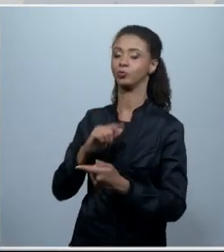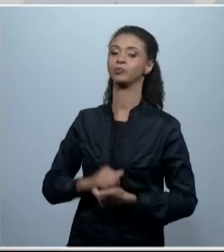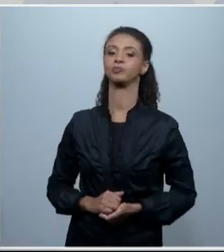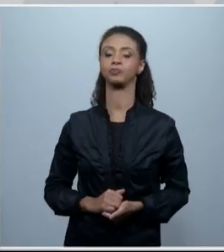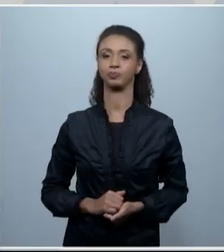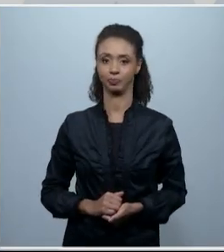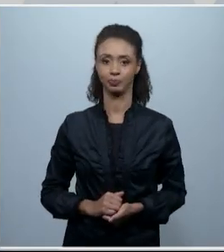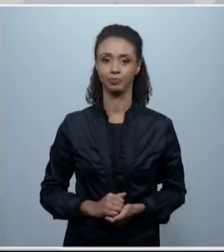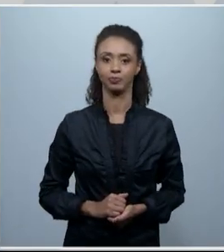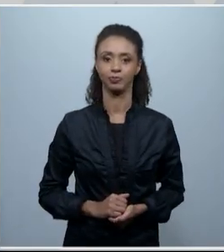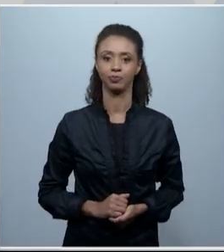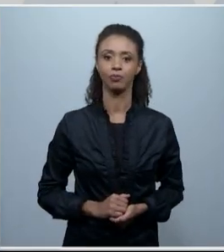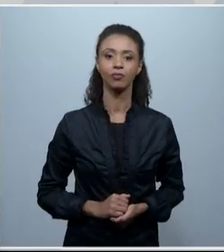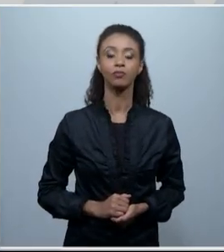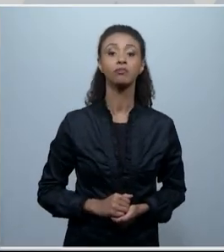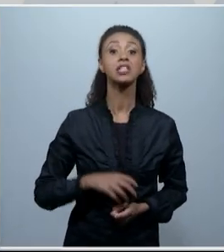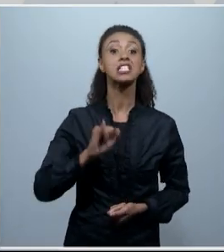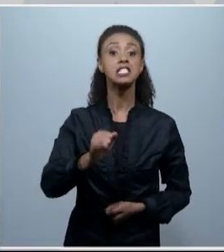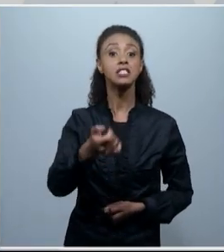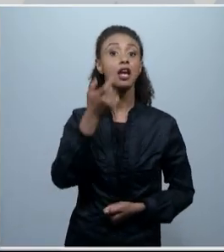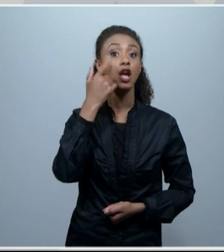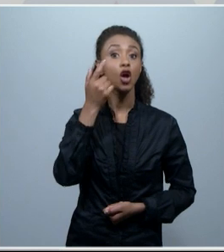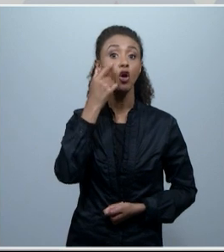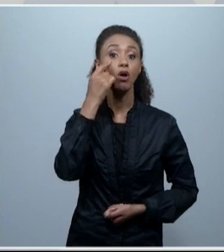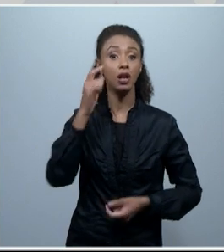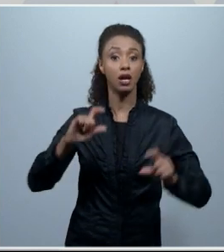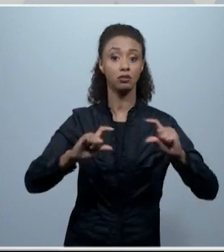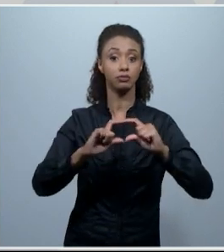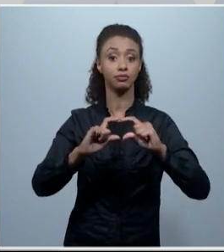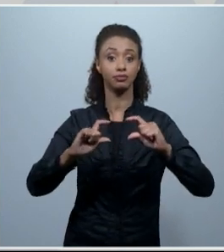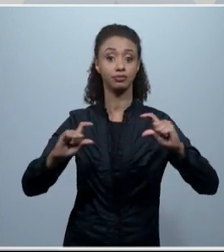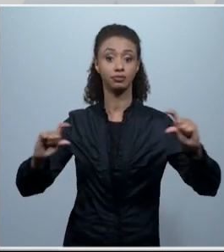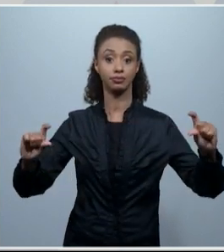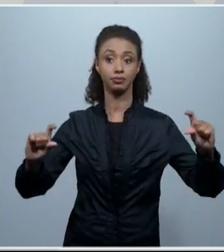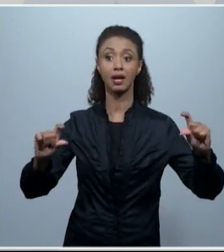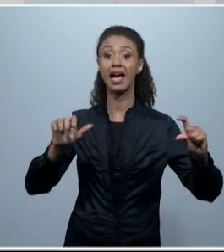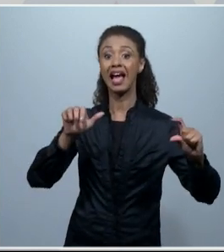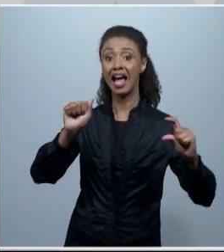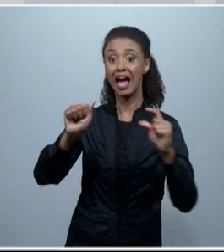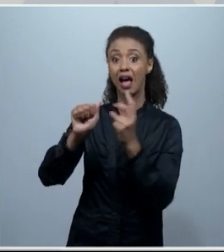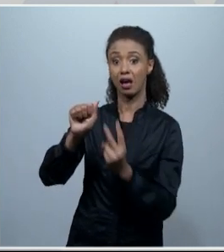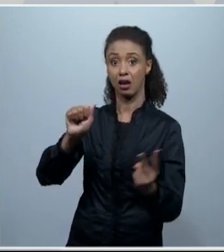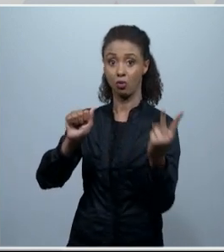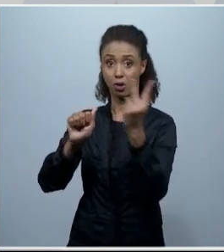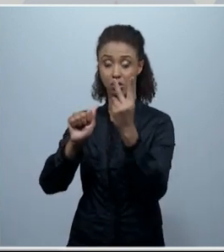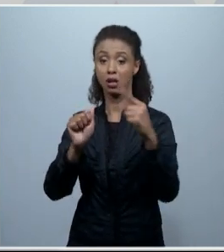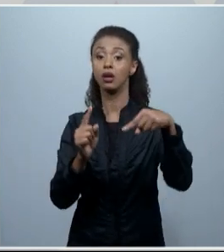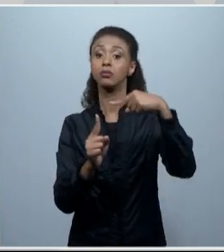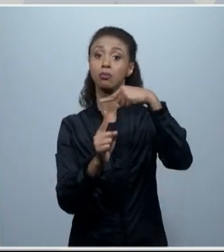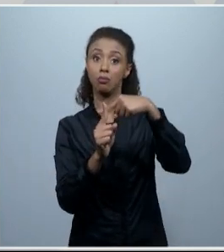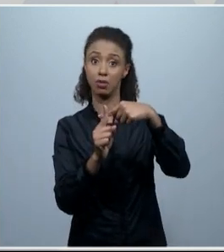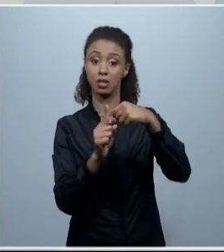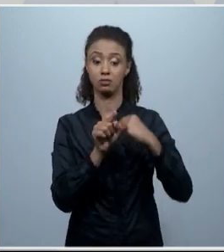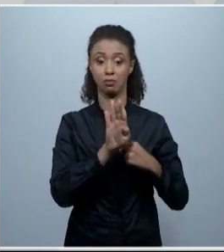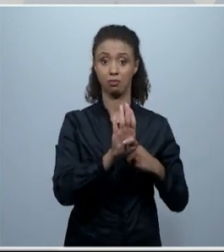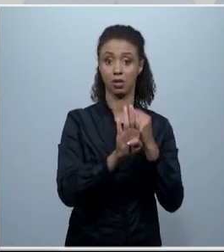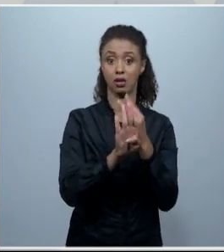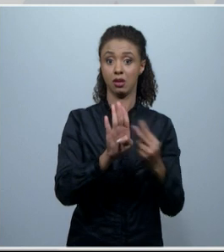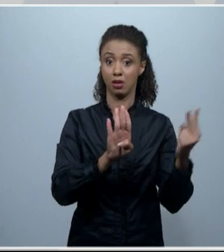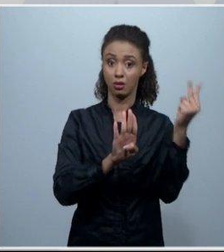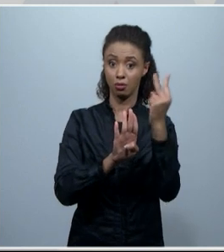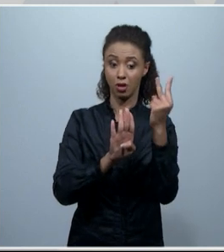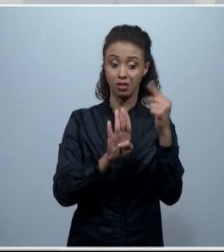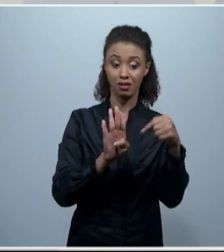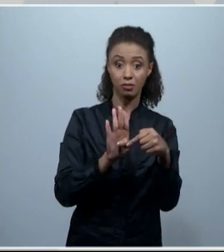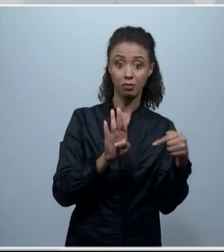quadrado mais bem quadrado - e quadrado é zero quando você está num triângulo retângulo se você tem um triângulo